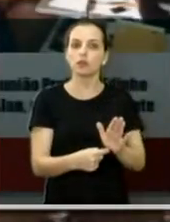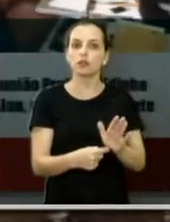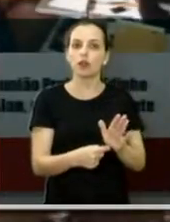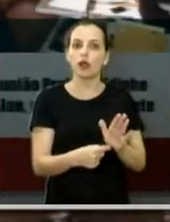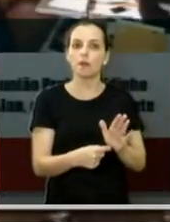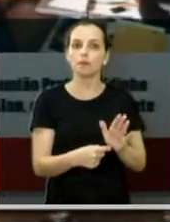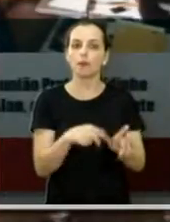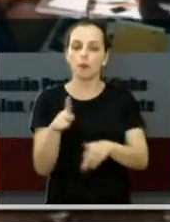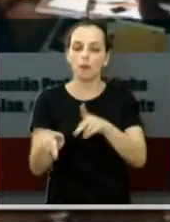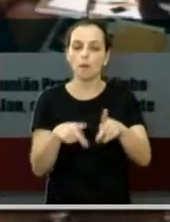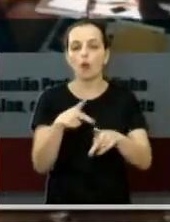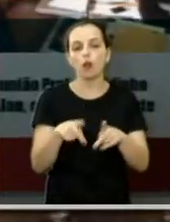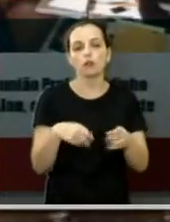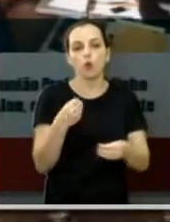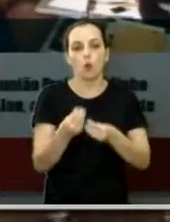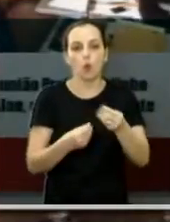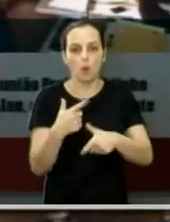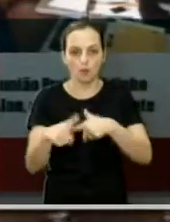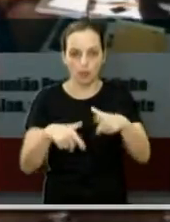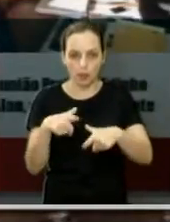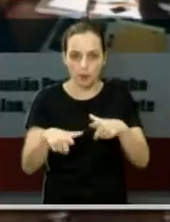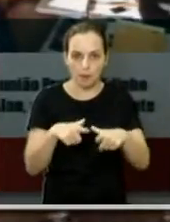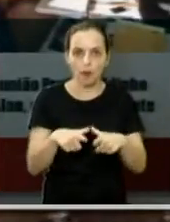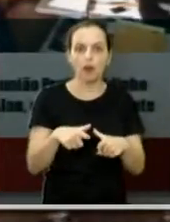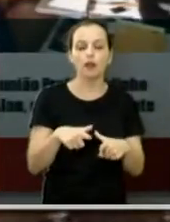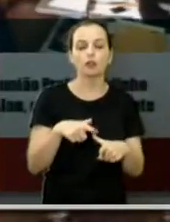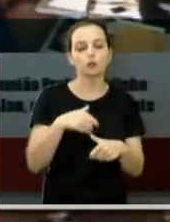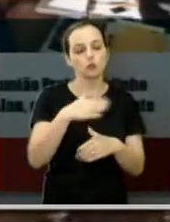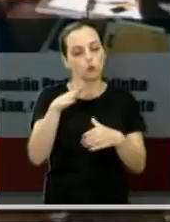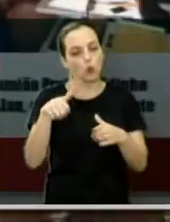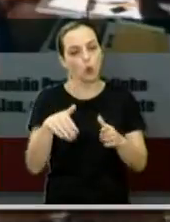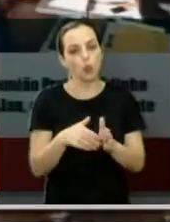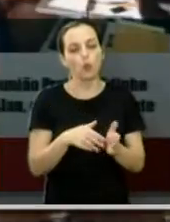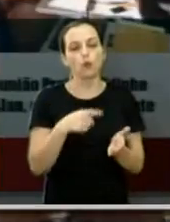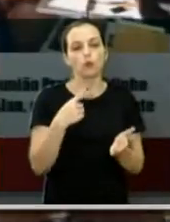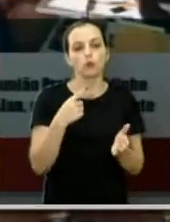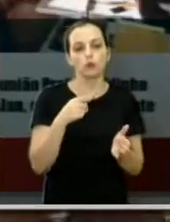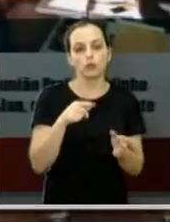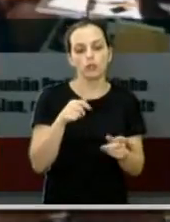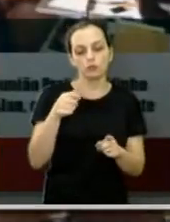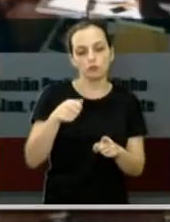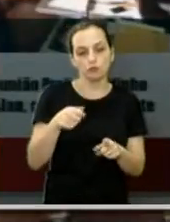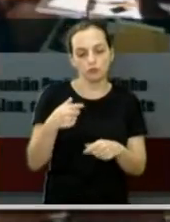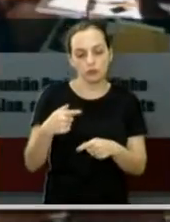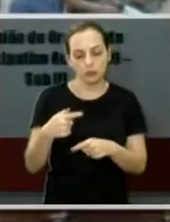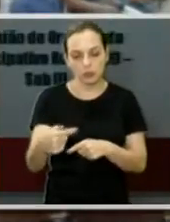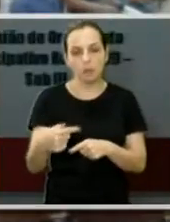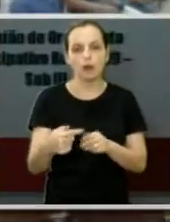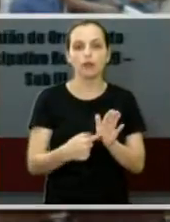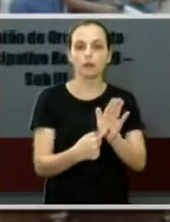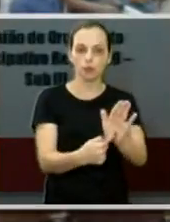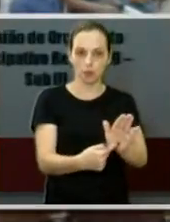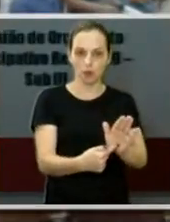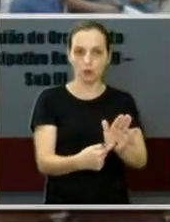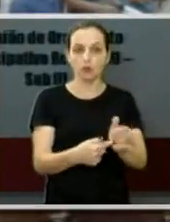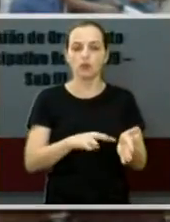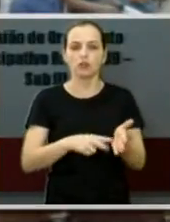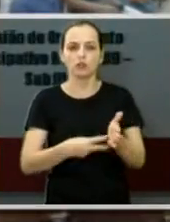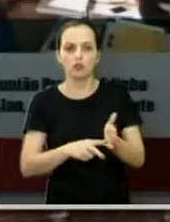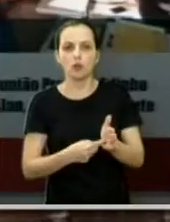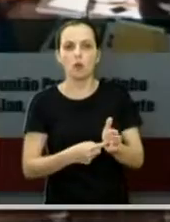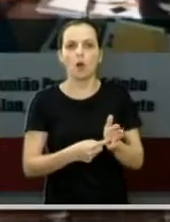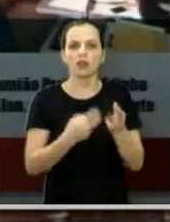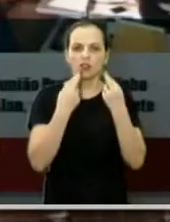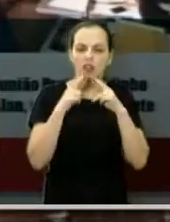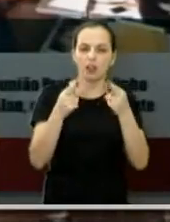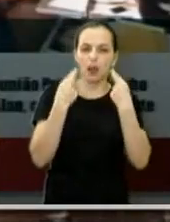de contas do nosso mandato. Então, tudo que nós fazemos durante os dias, as semanas, a gente posta. E aí, alguns sindicatos vieram reclamar eu ter levado